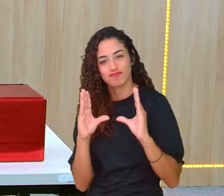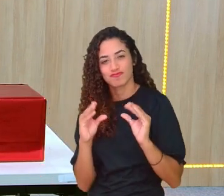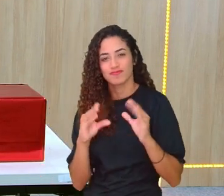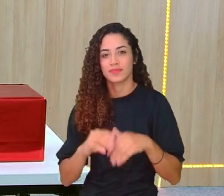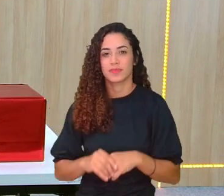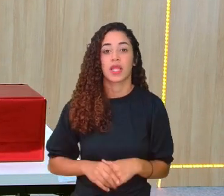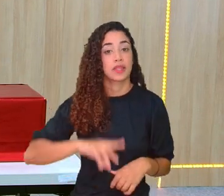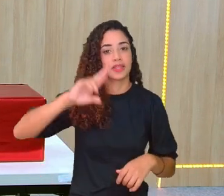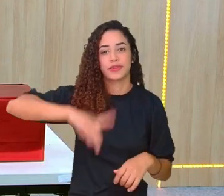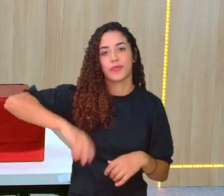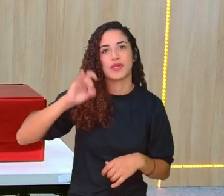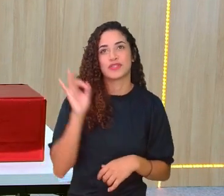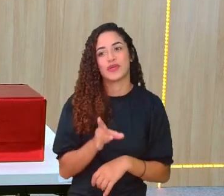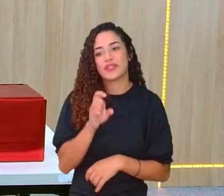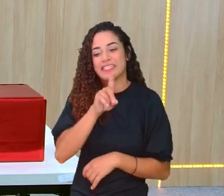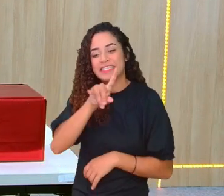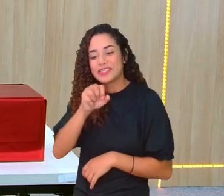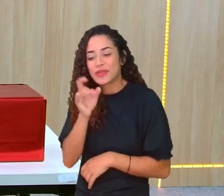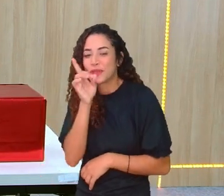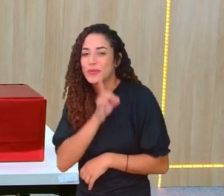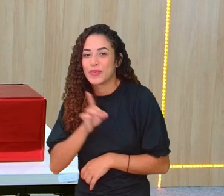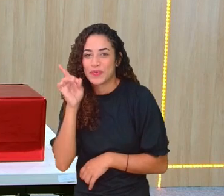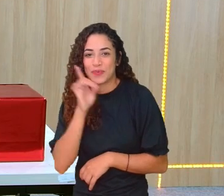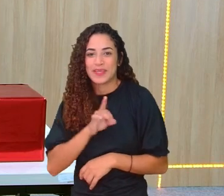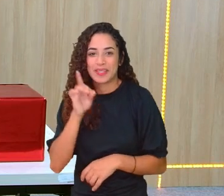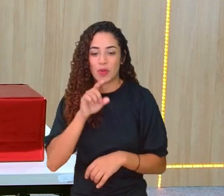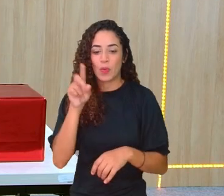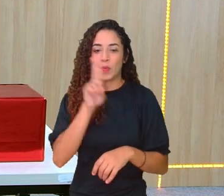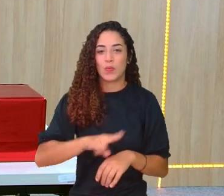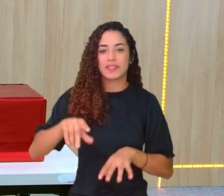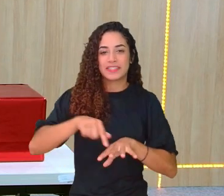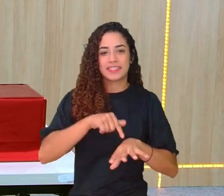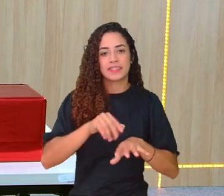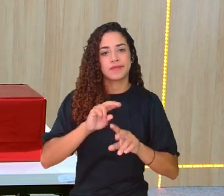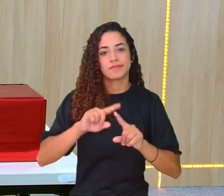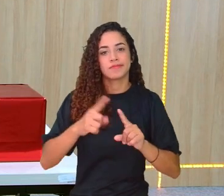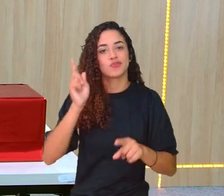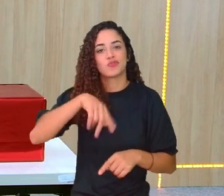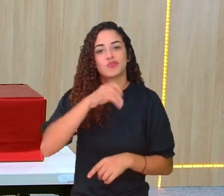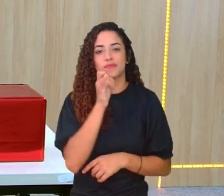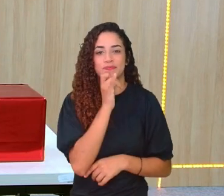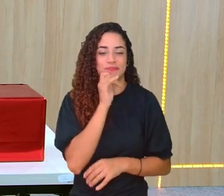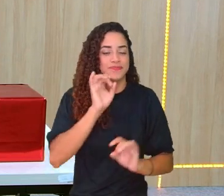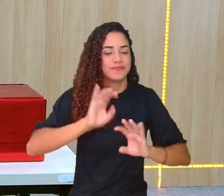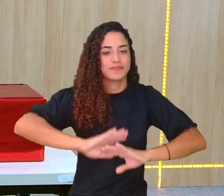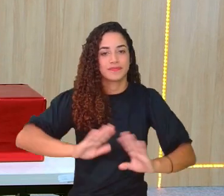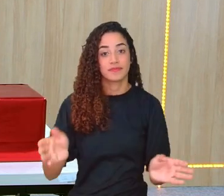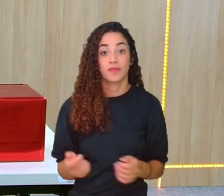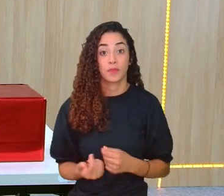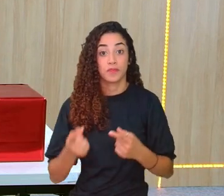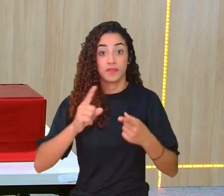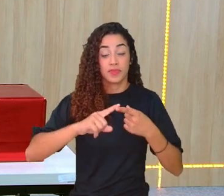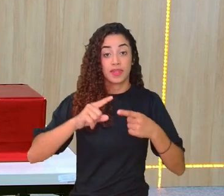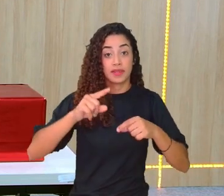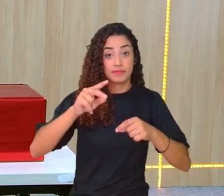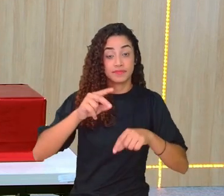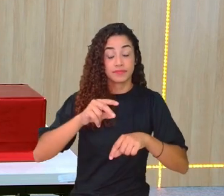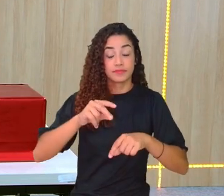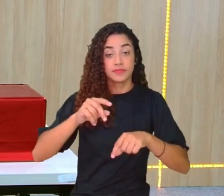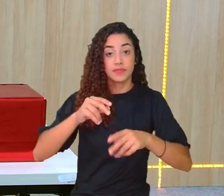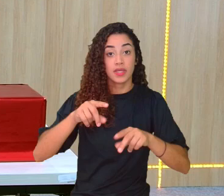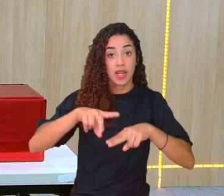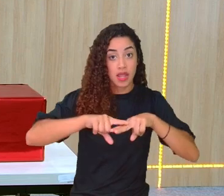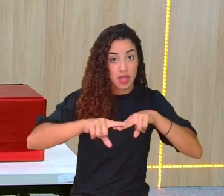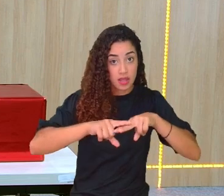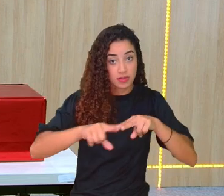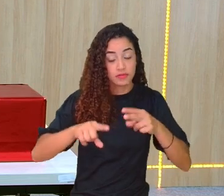só no domingo que se usa sandália, tá, gente? Isso aqui é só um exemplo, só uma... Então, calça jeans, camisa branca e sandália é